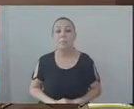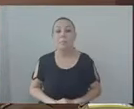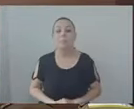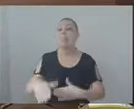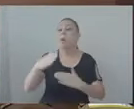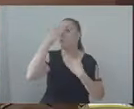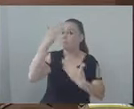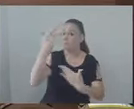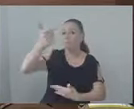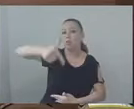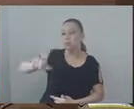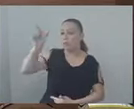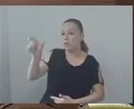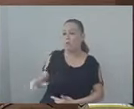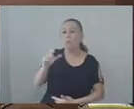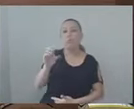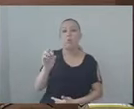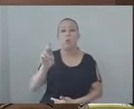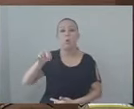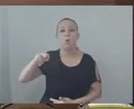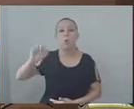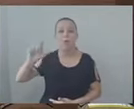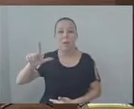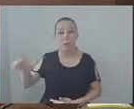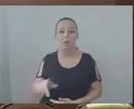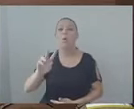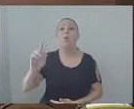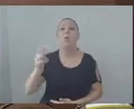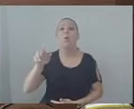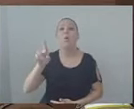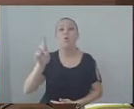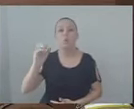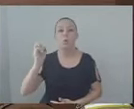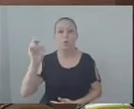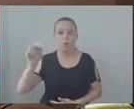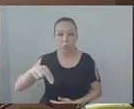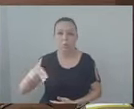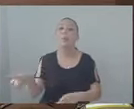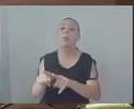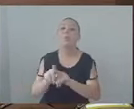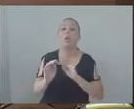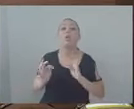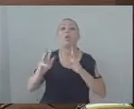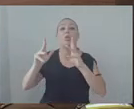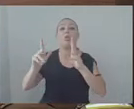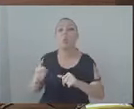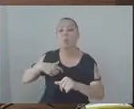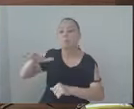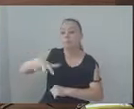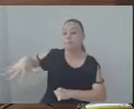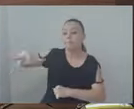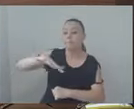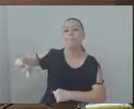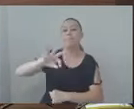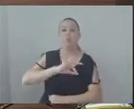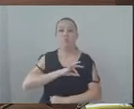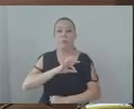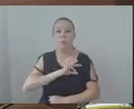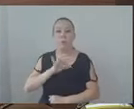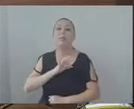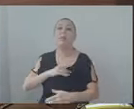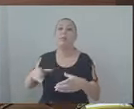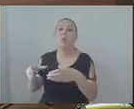Hudson, a participação nessa tribuna livre, de todos os comandantes das unidades do Batalhão de Curitiba, também das unidades